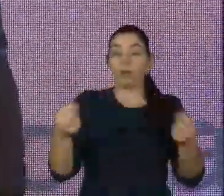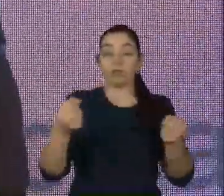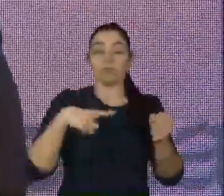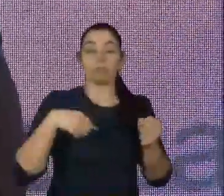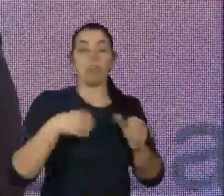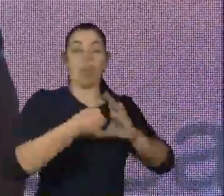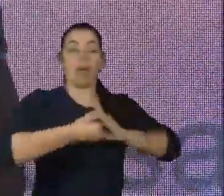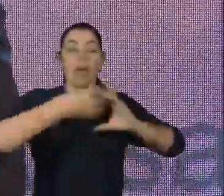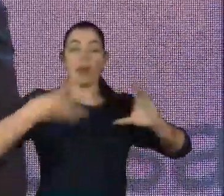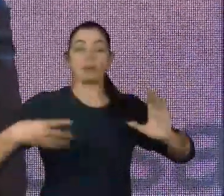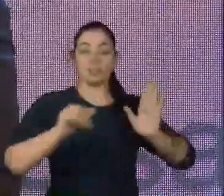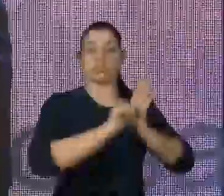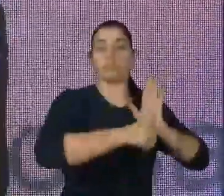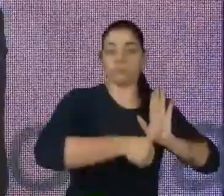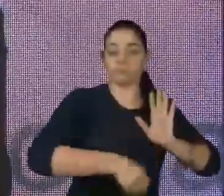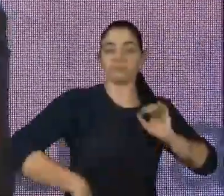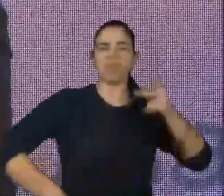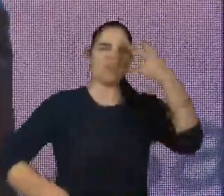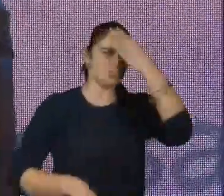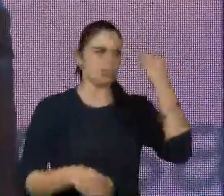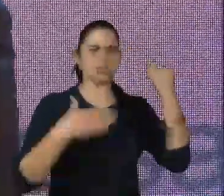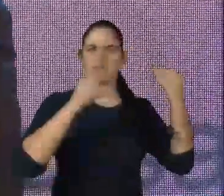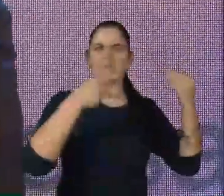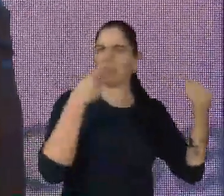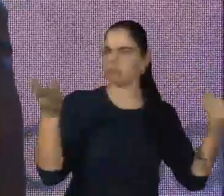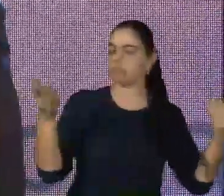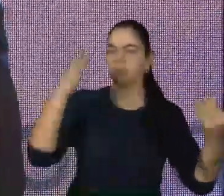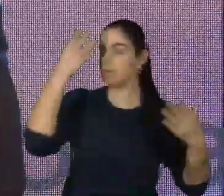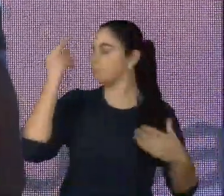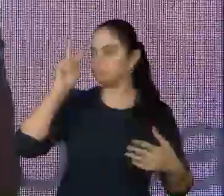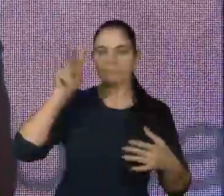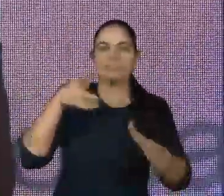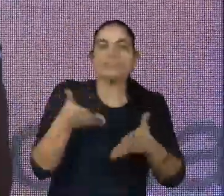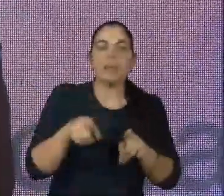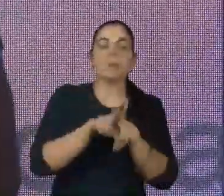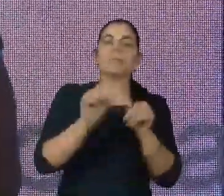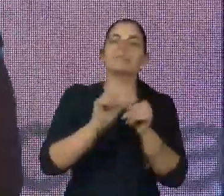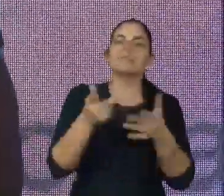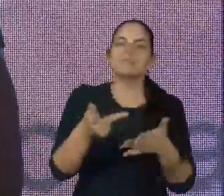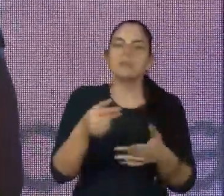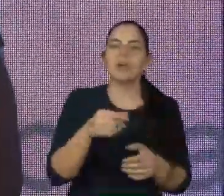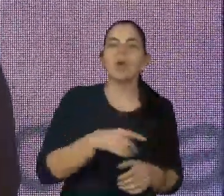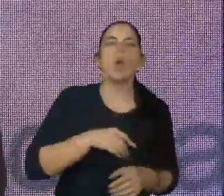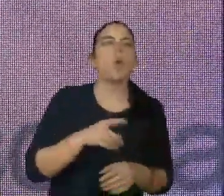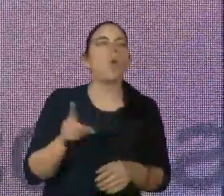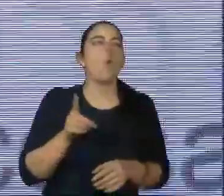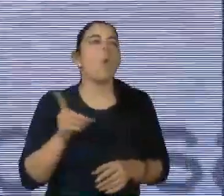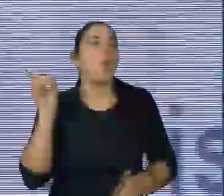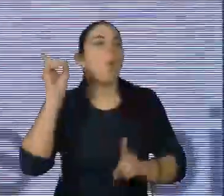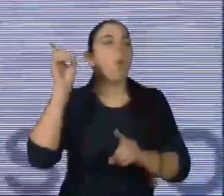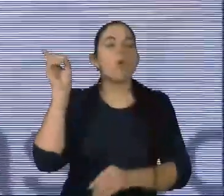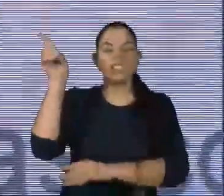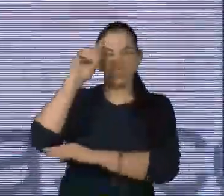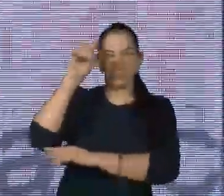filha é a síndrome de Down. E aí, em uma das entrevistas que eu dei sobre o Dia Internacional da Síndrome de Down,